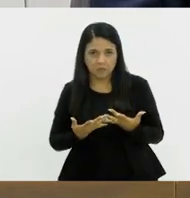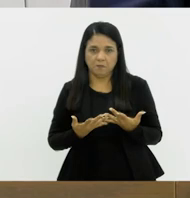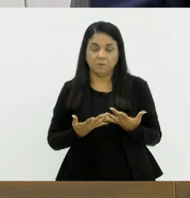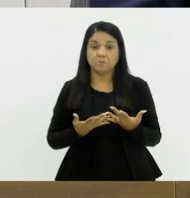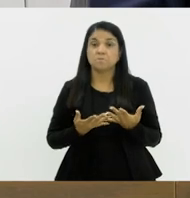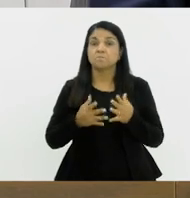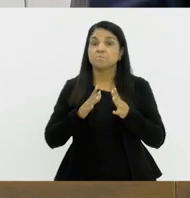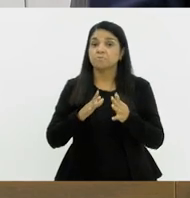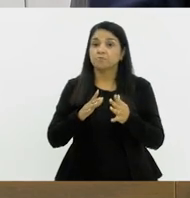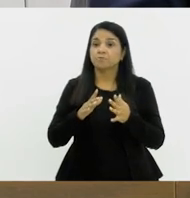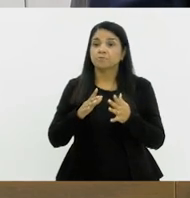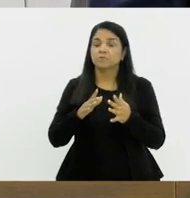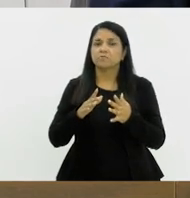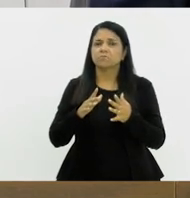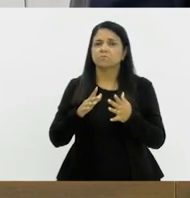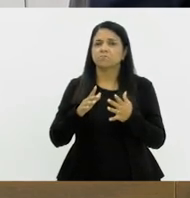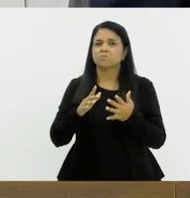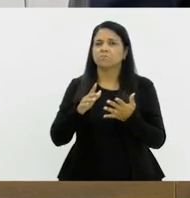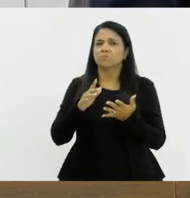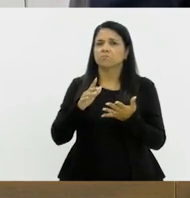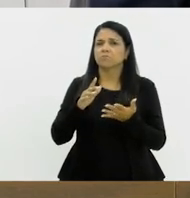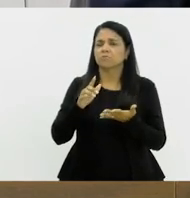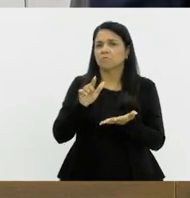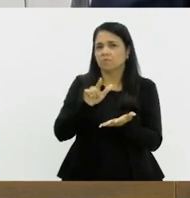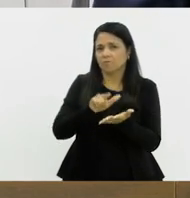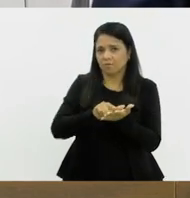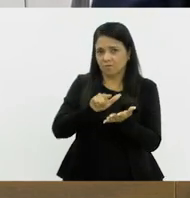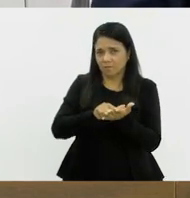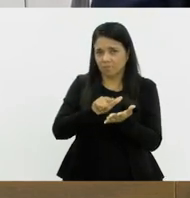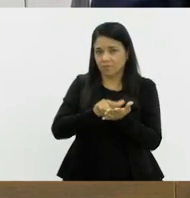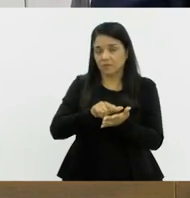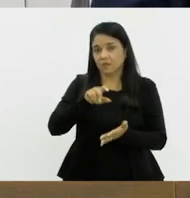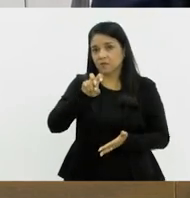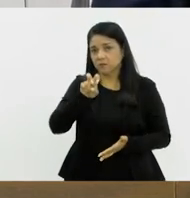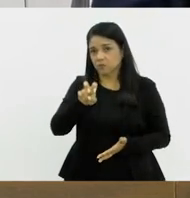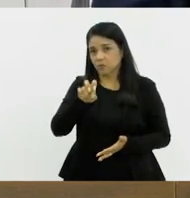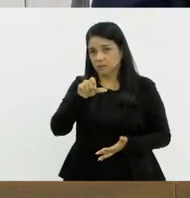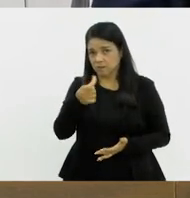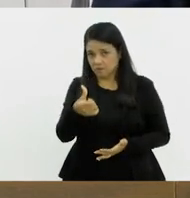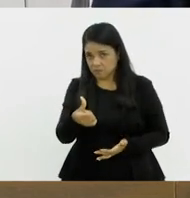Mas olha só, na página 56 do plano.